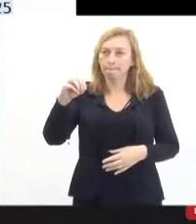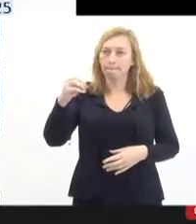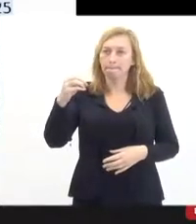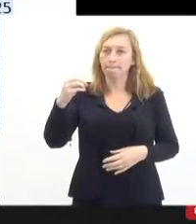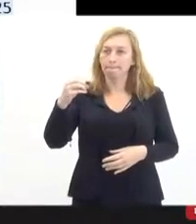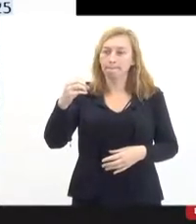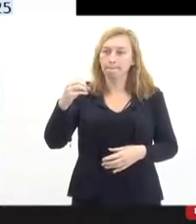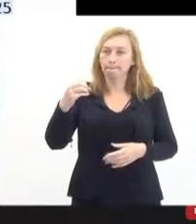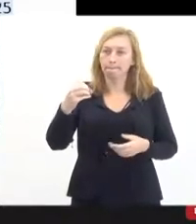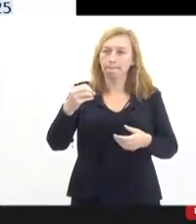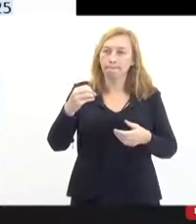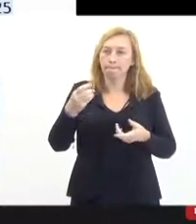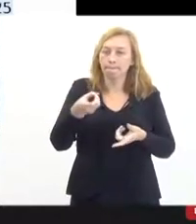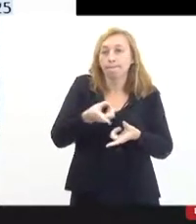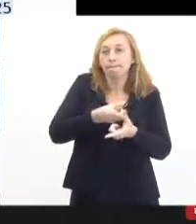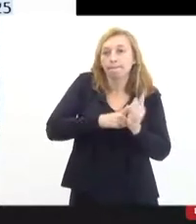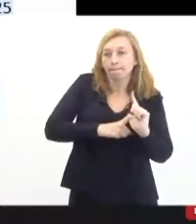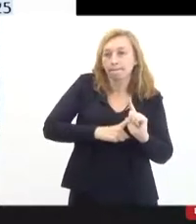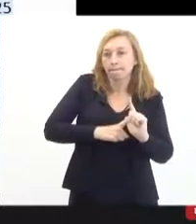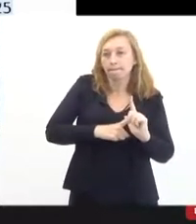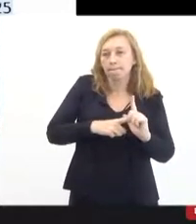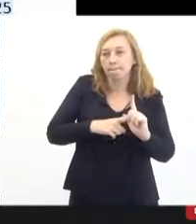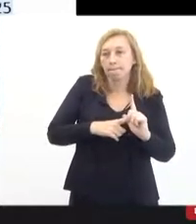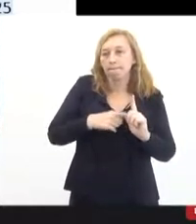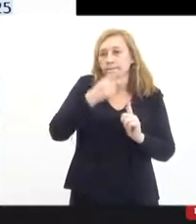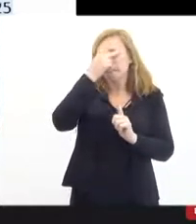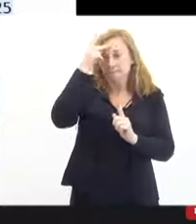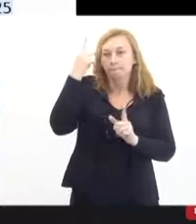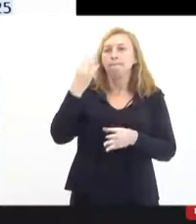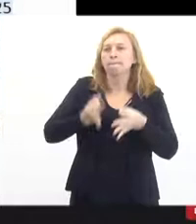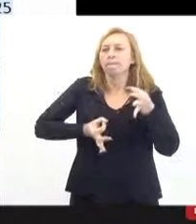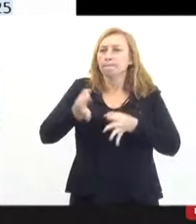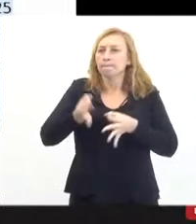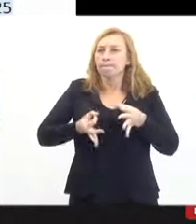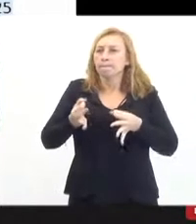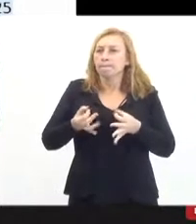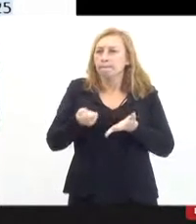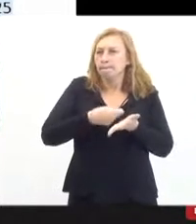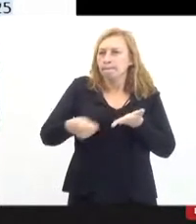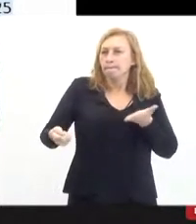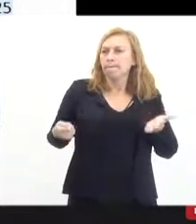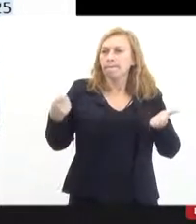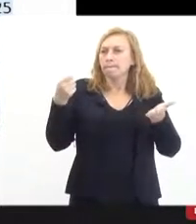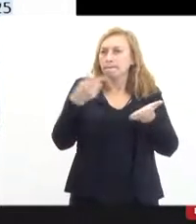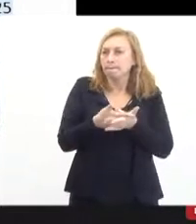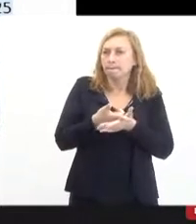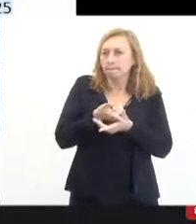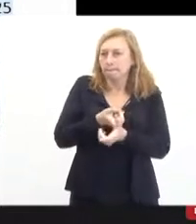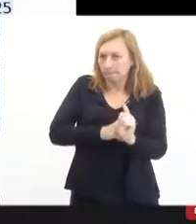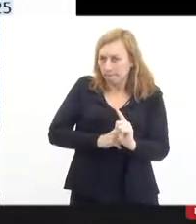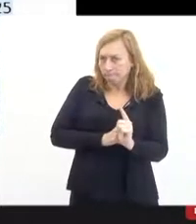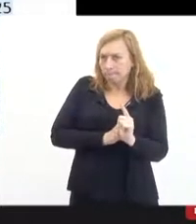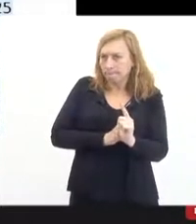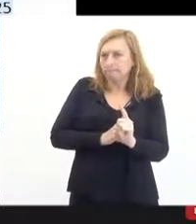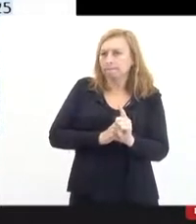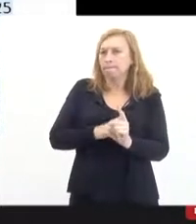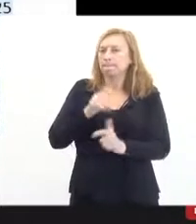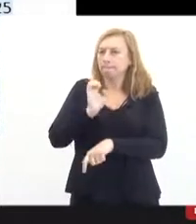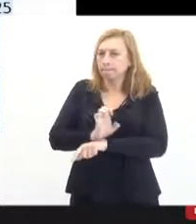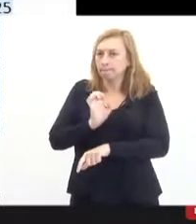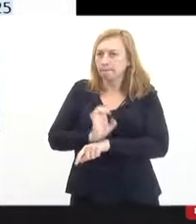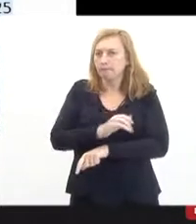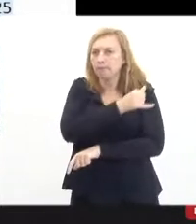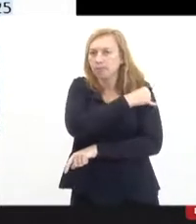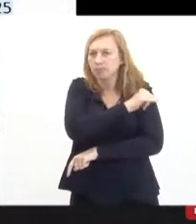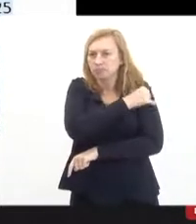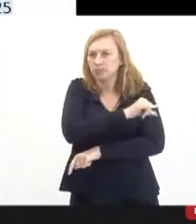maiores devedores de pessoa jurídica inscritos na dívida ativa do Estado do Rio de Janeiro. Isso foi tirado, como bem disse o